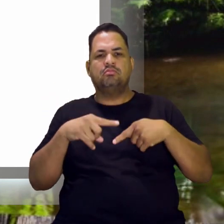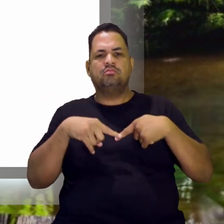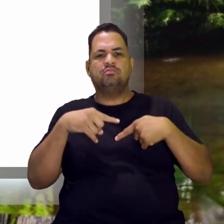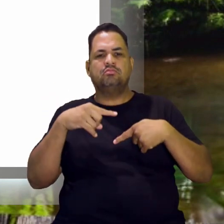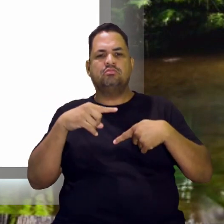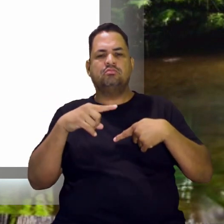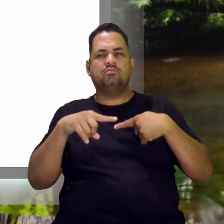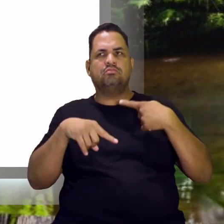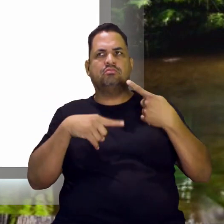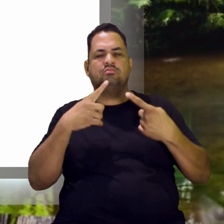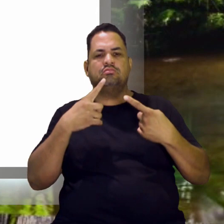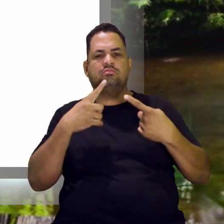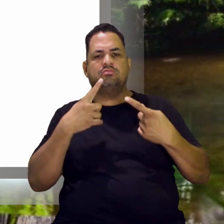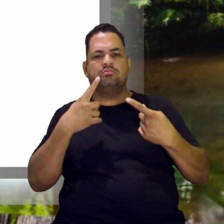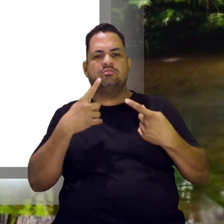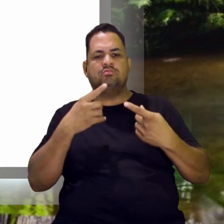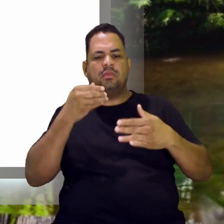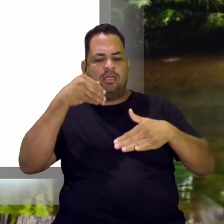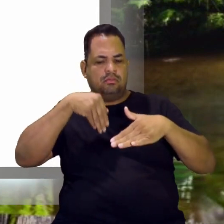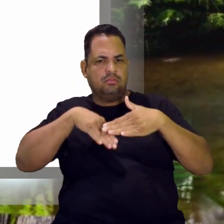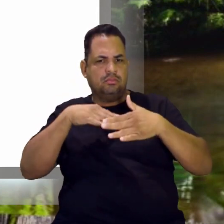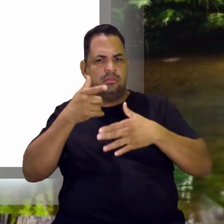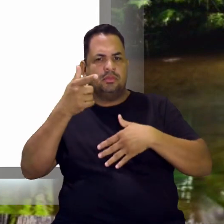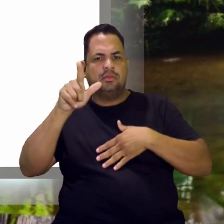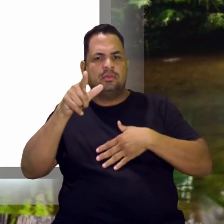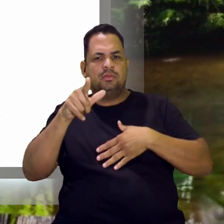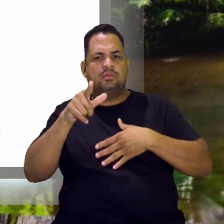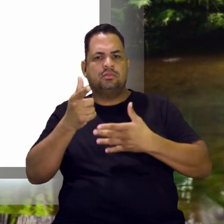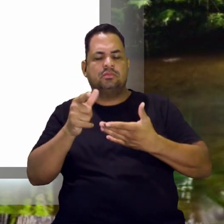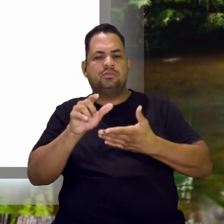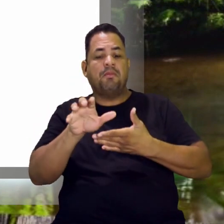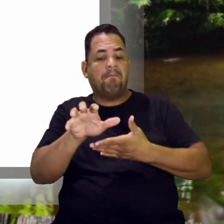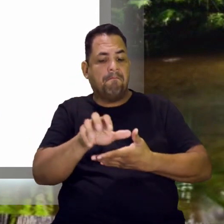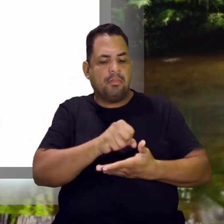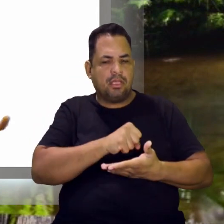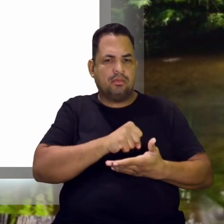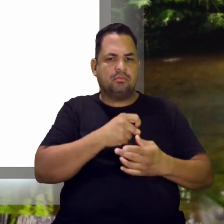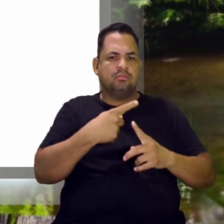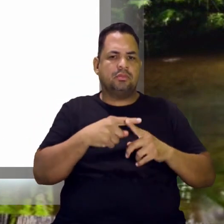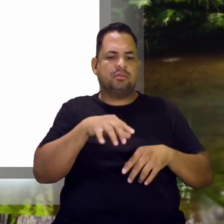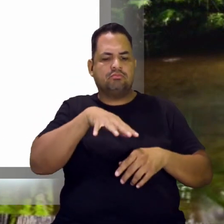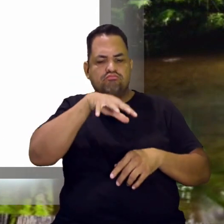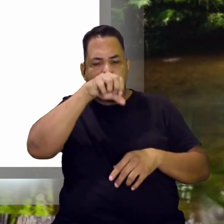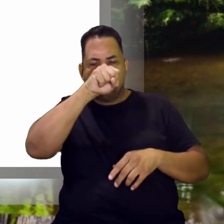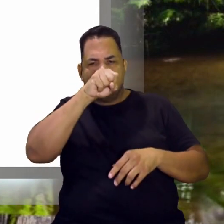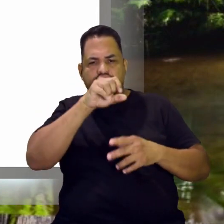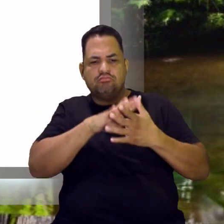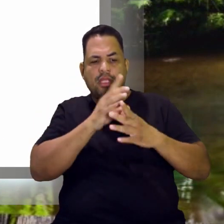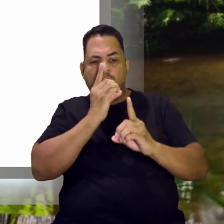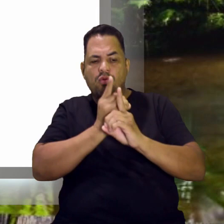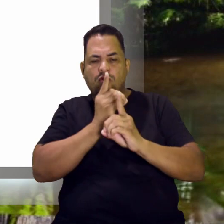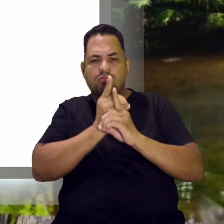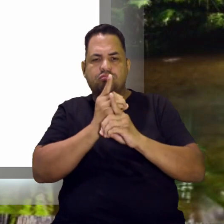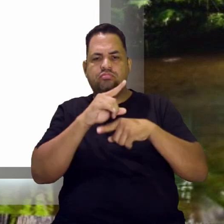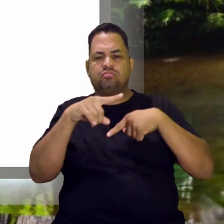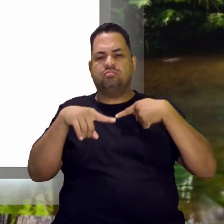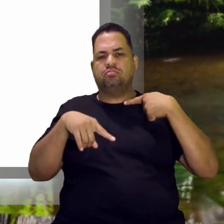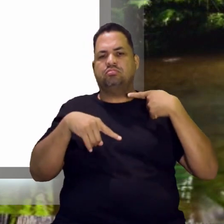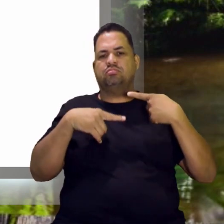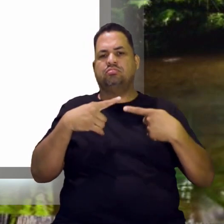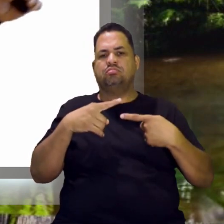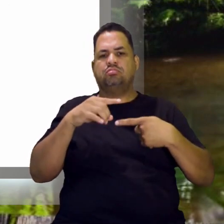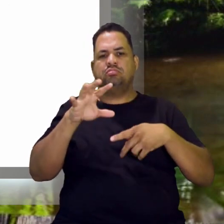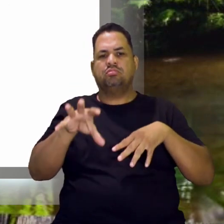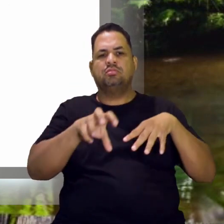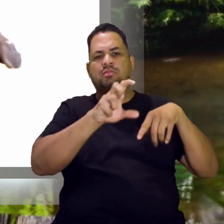ela que ela escondeu, outra vem e pega onde ela escondeu, porque sente o faro, vai lá e acha. E assim ela